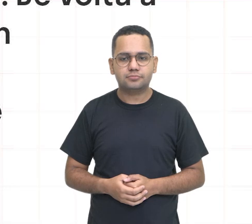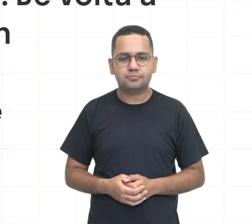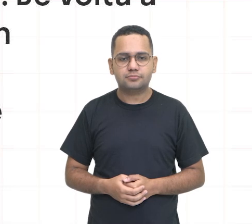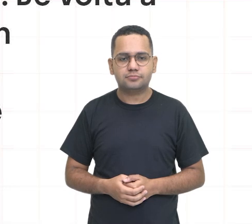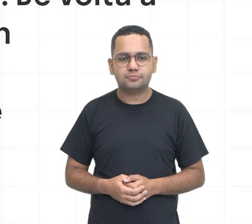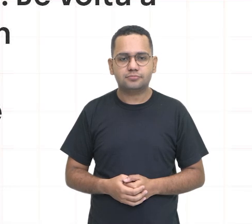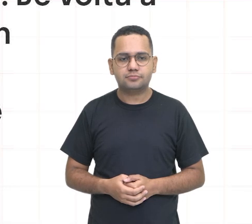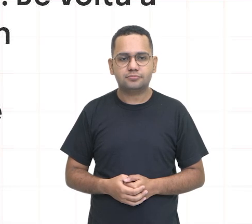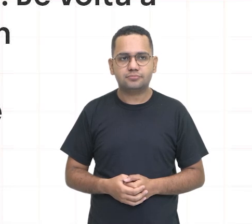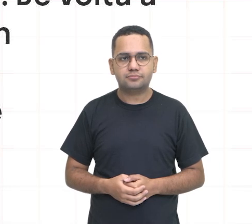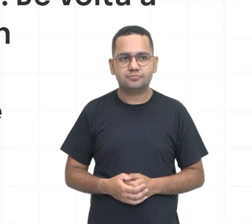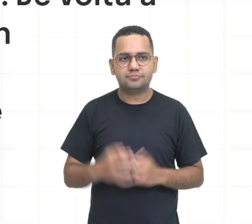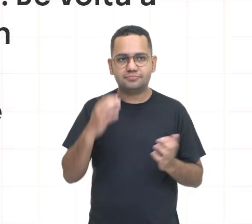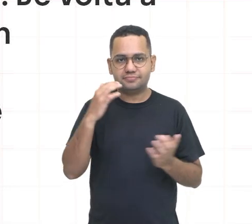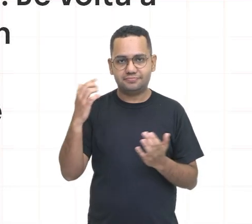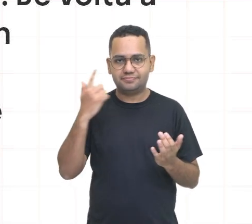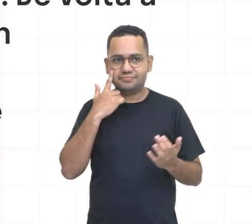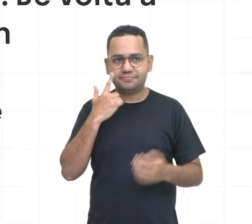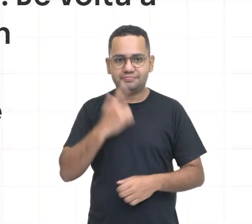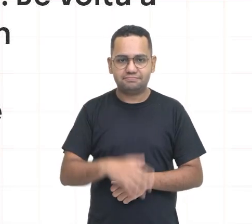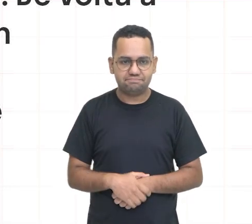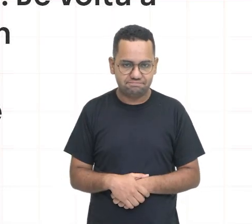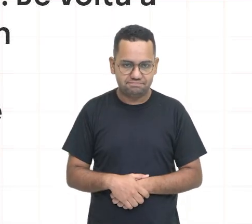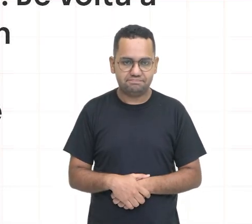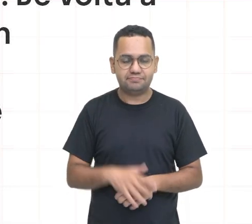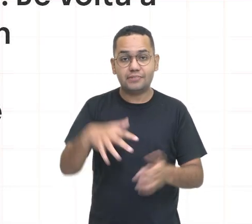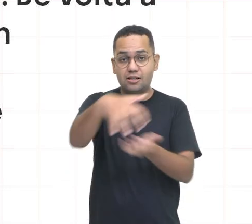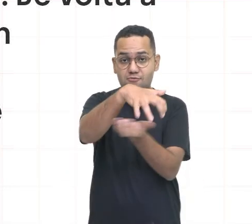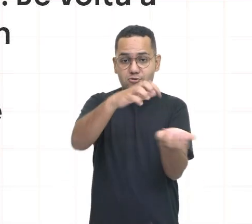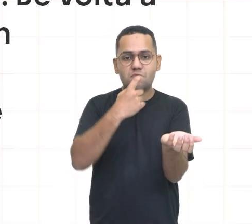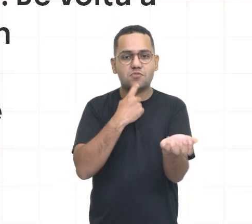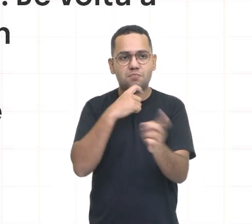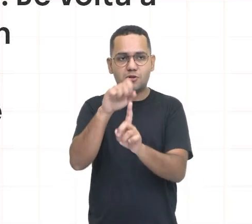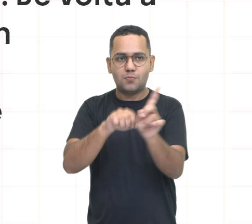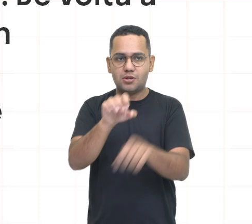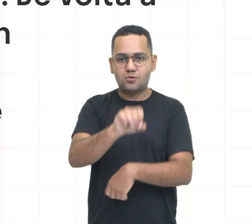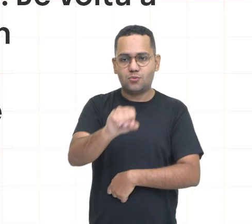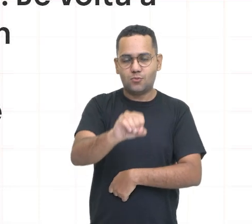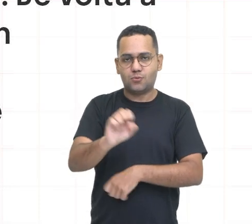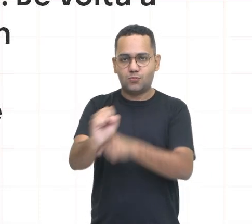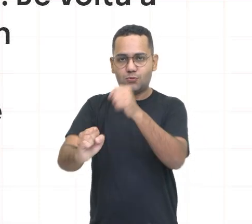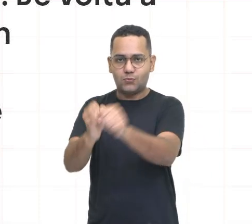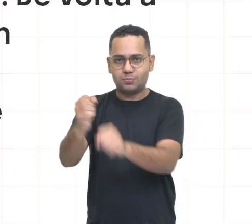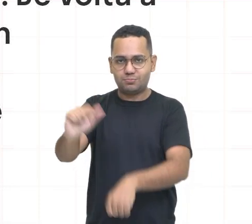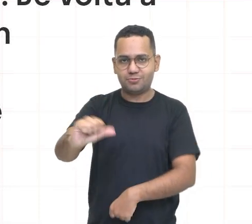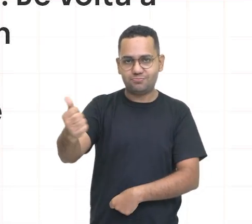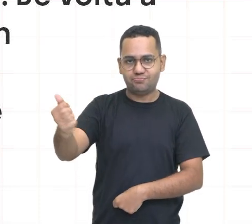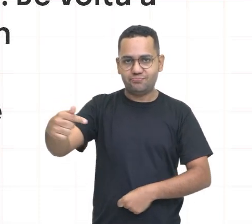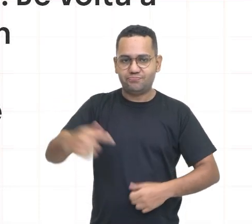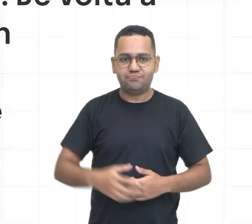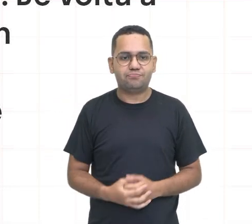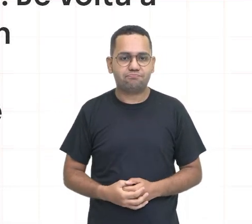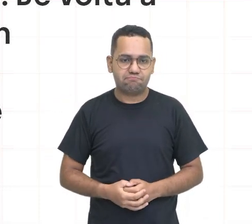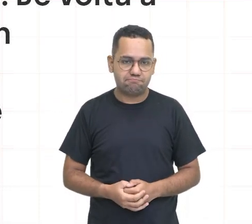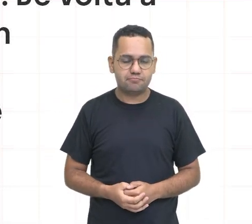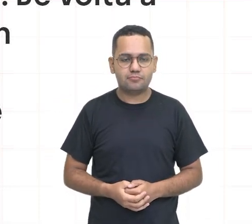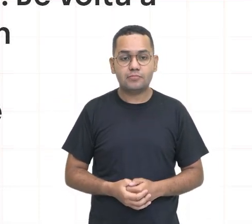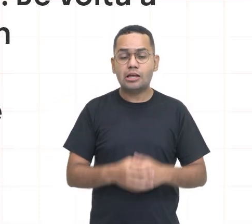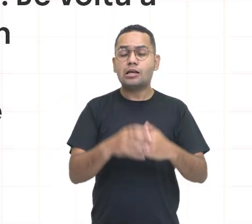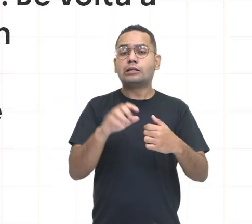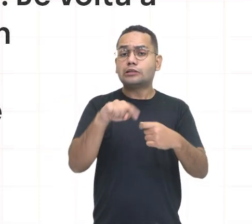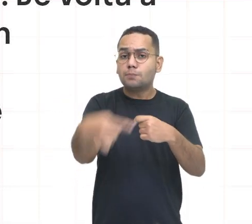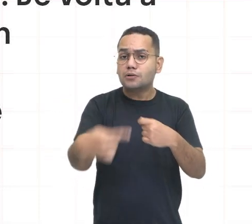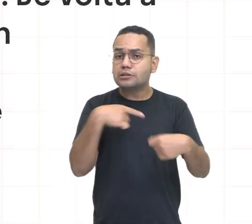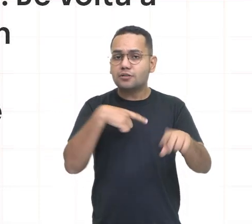vamos lá, gente, vamos começar de novo o texto. Vamos lá. A Revolução Vermelha de outubro de 1917. Após a abdicação